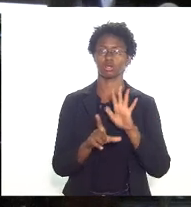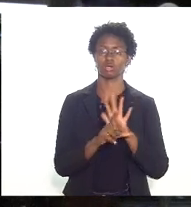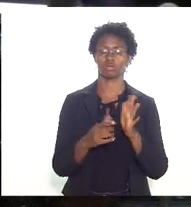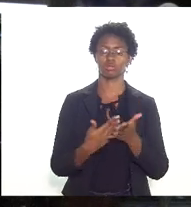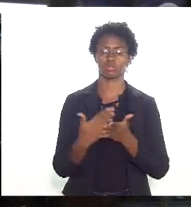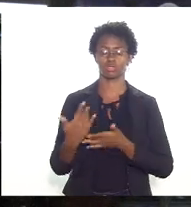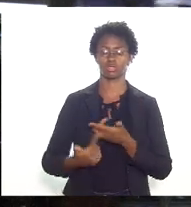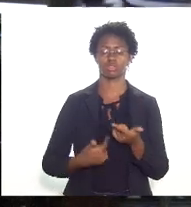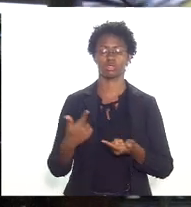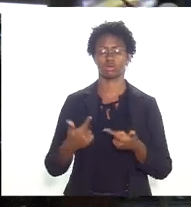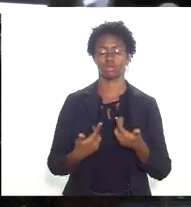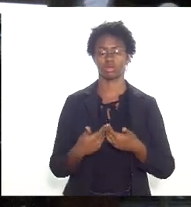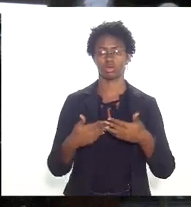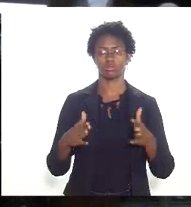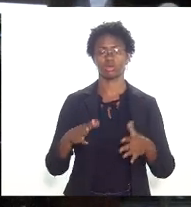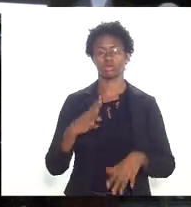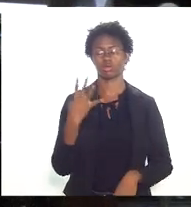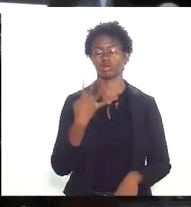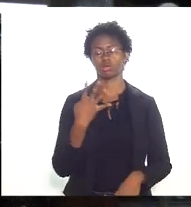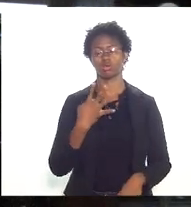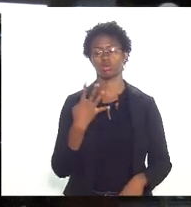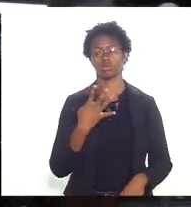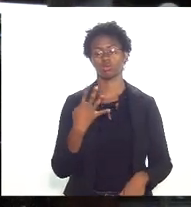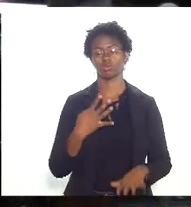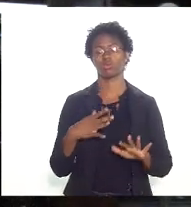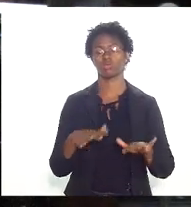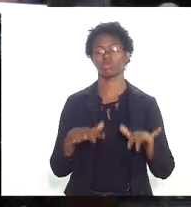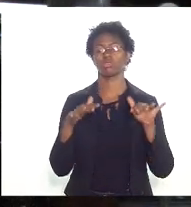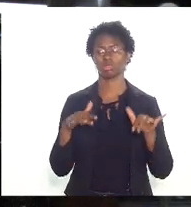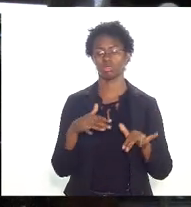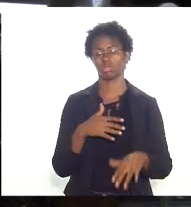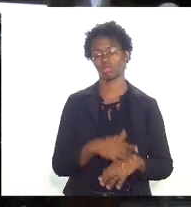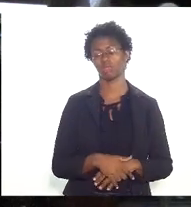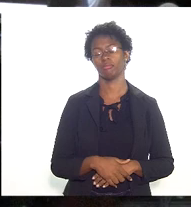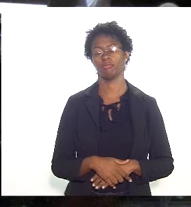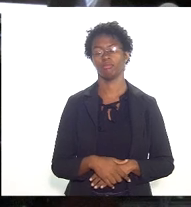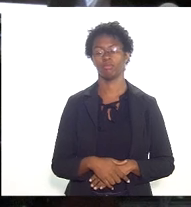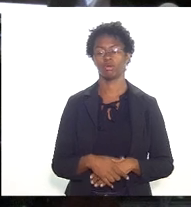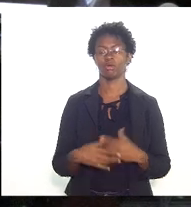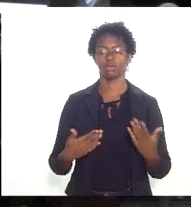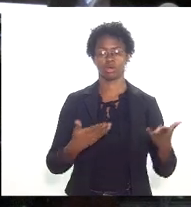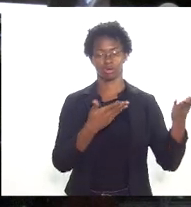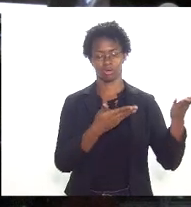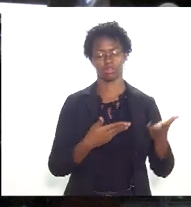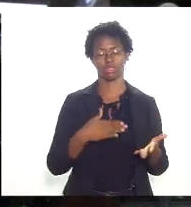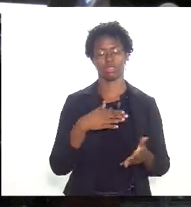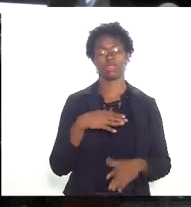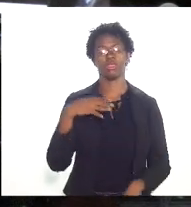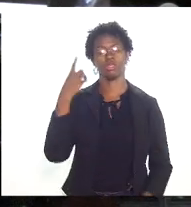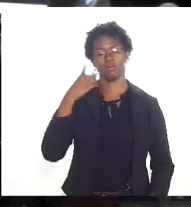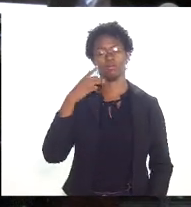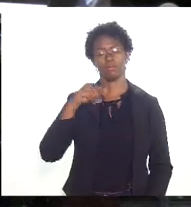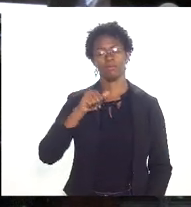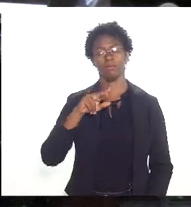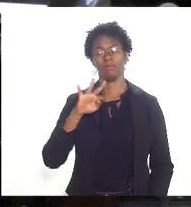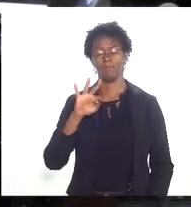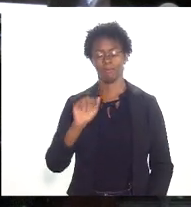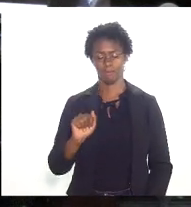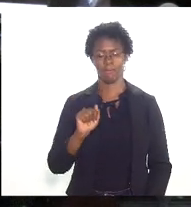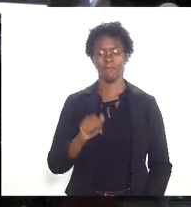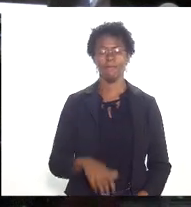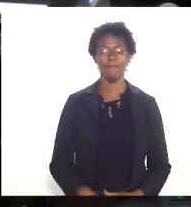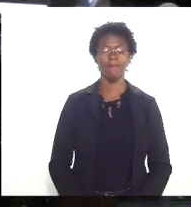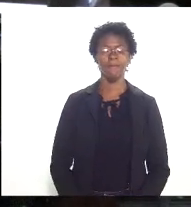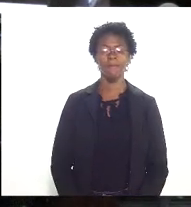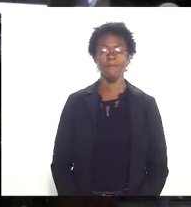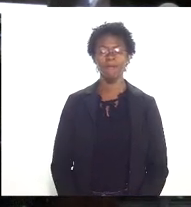trabalhos está aberta 4ª sessão ordinária do dia oito de abril de 21 a presidência convida a deputada Martha Rocha fazer a leitura da